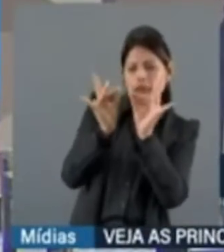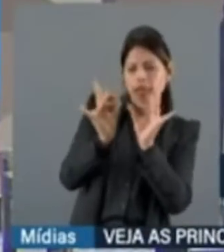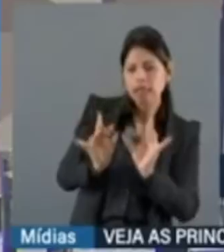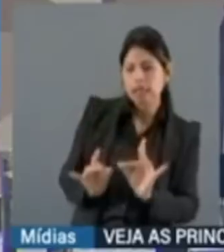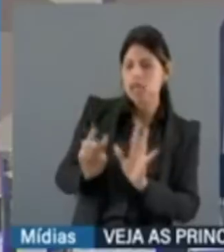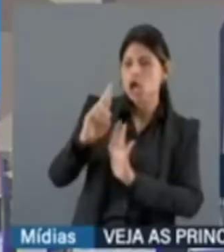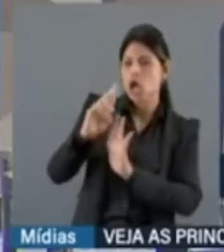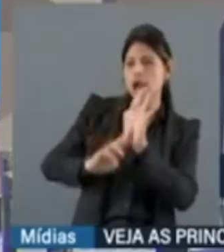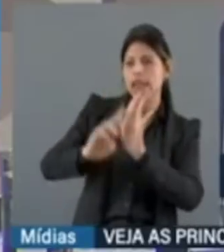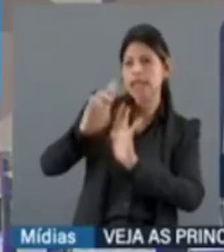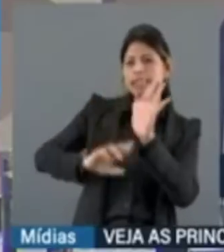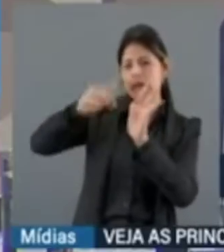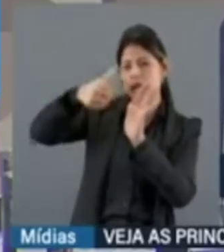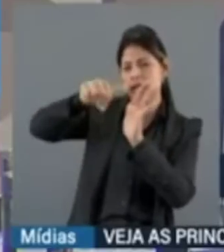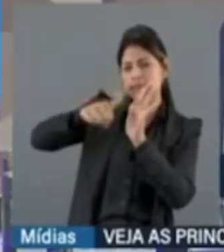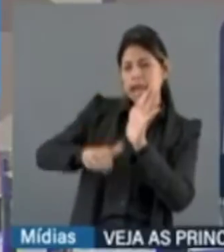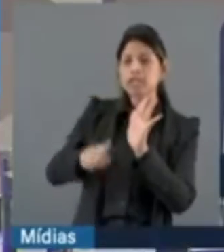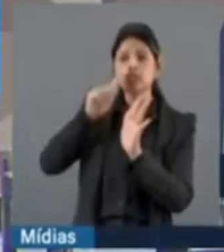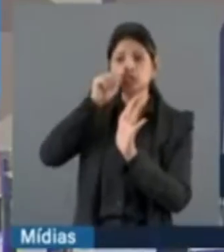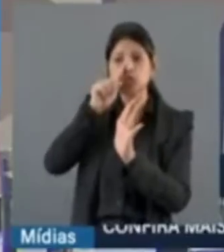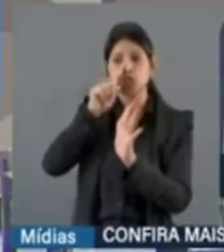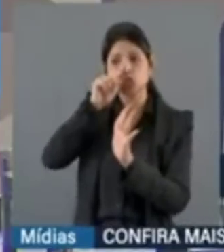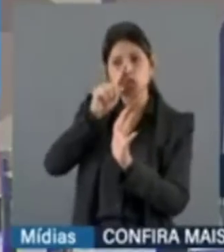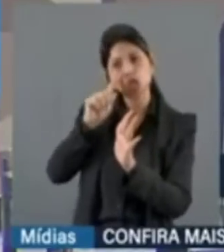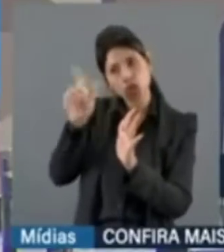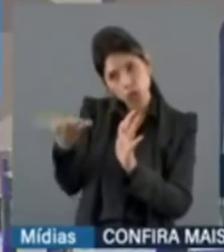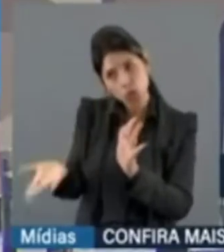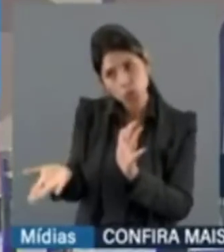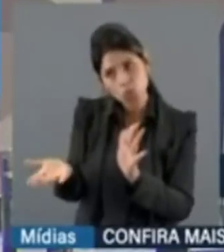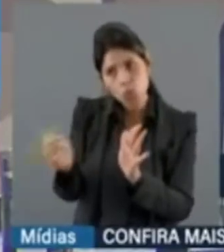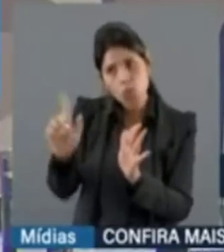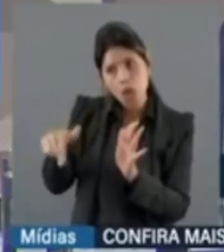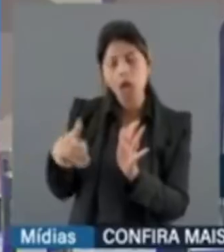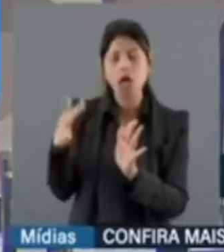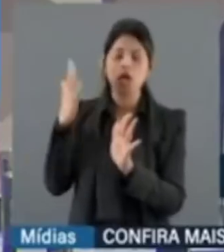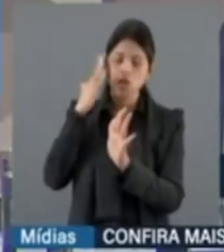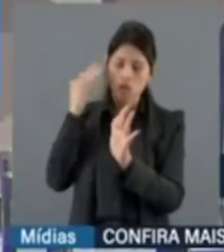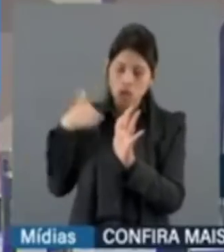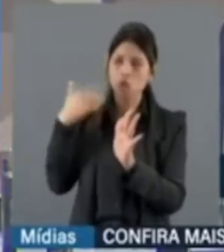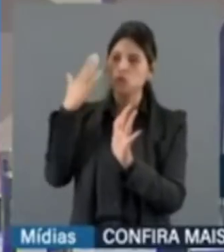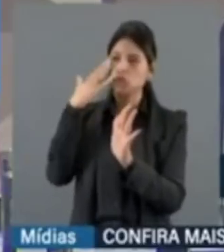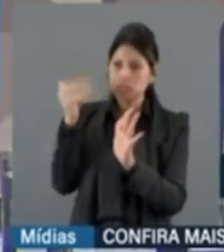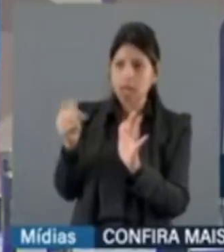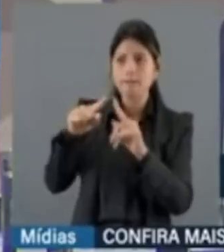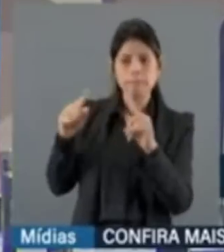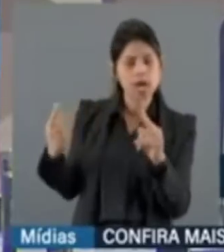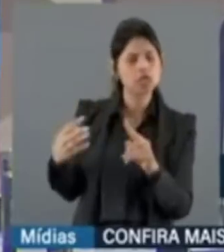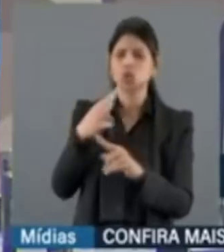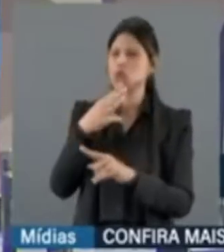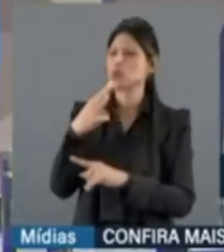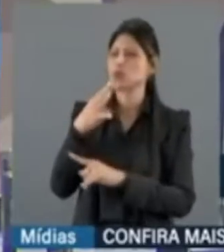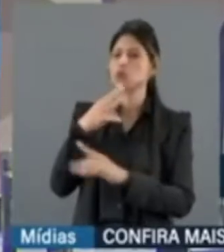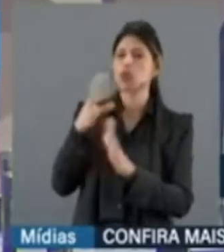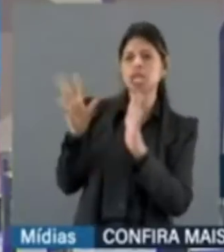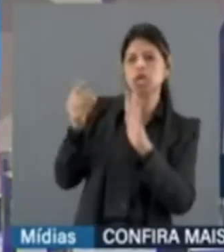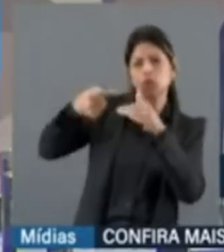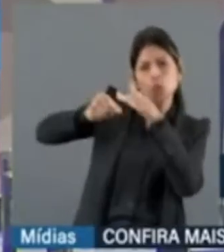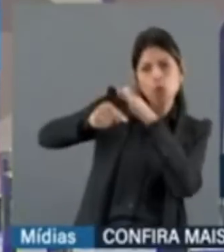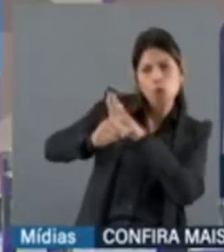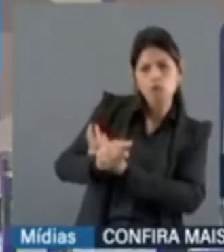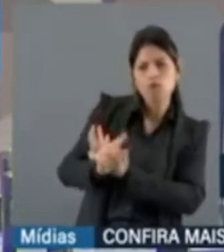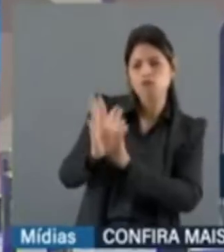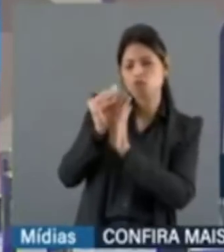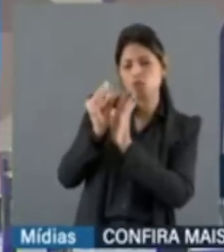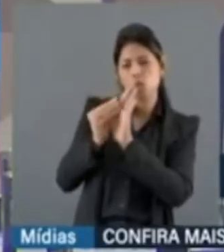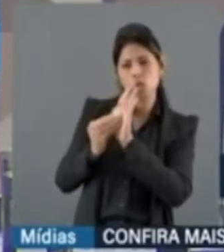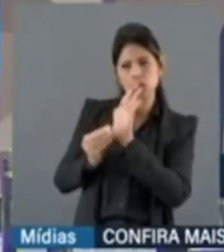de análise de risco. Do Palácio do Planalto. Efetivamente, mas eu sei que ela existe, mas eu não tenho conhecimento... O senhor não tem conhecimento do conteúdo? Do conteúdo.